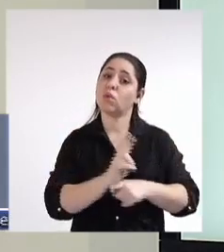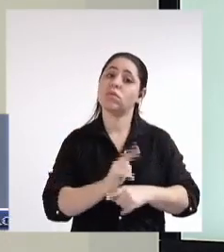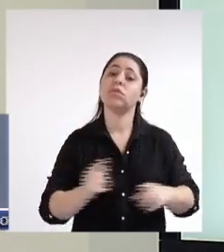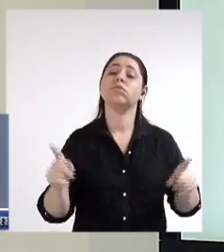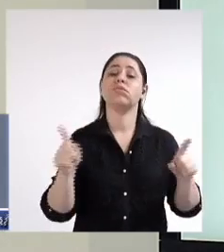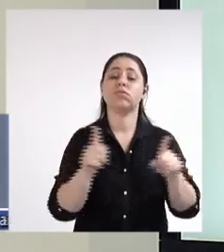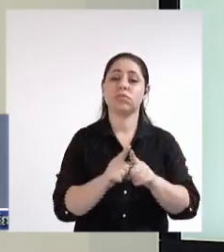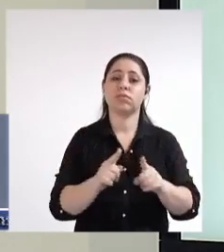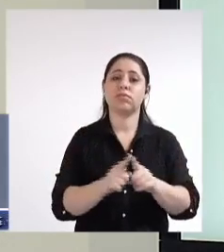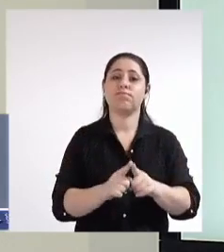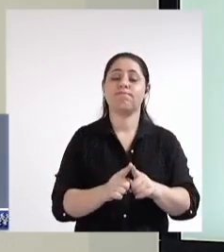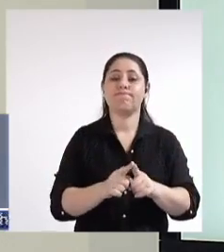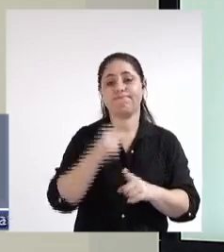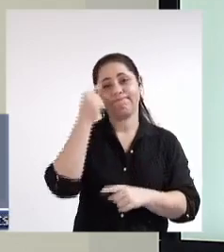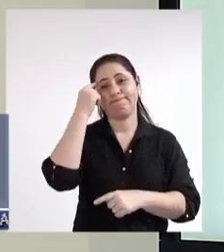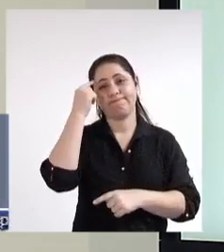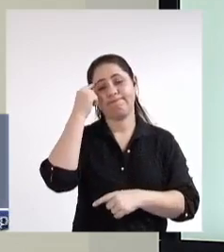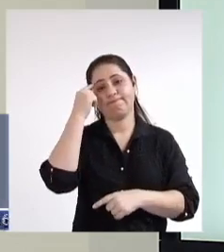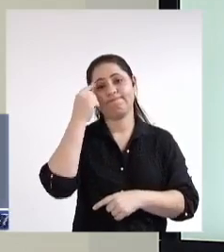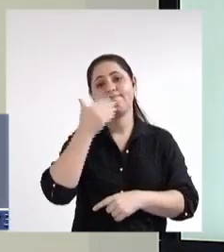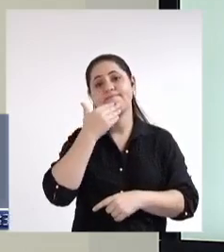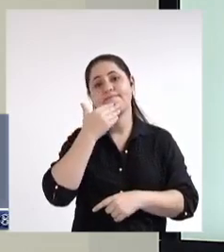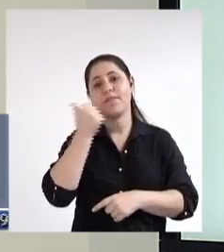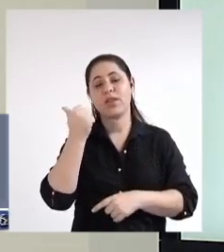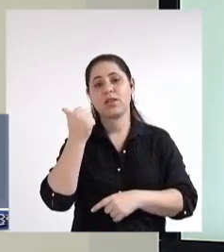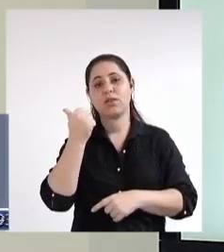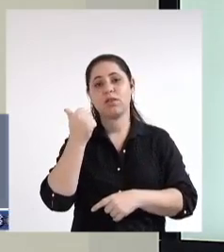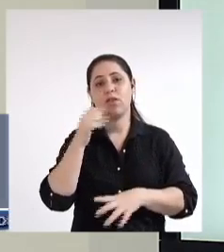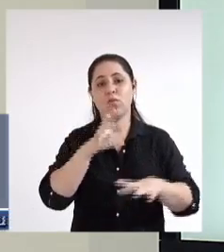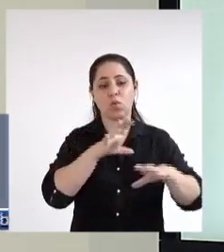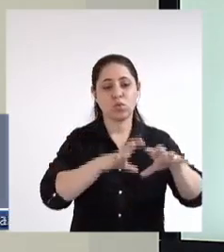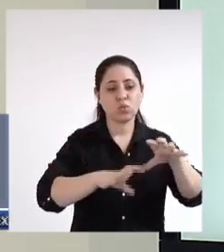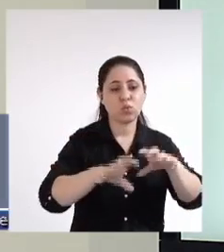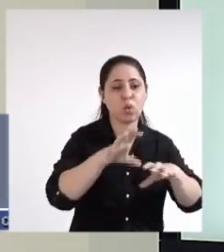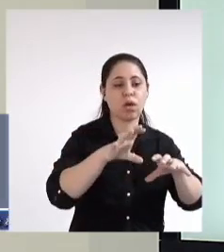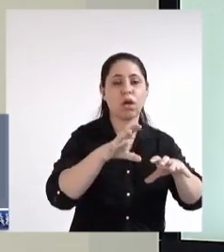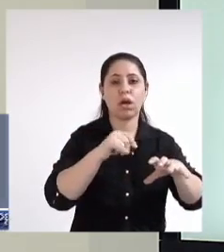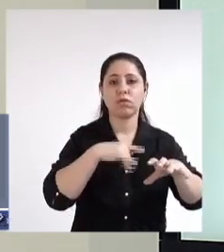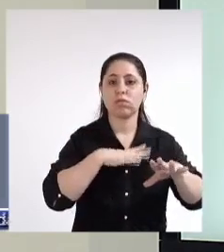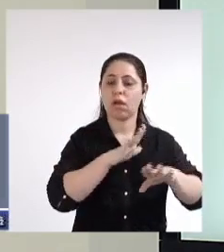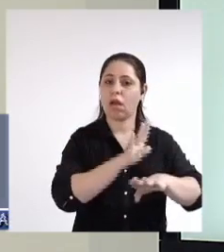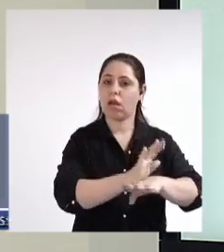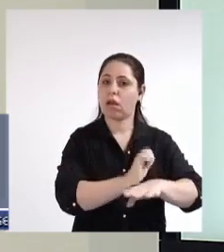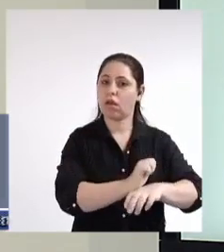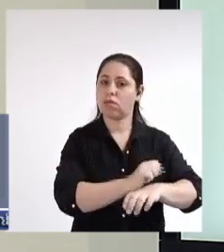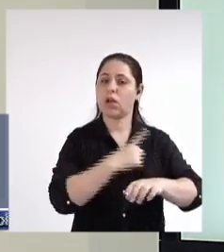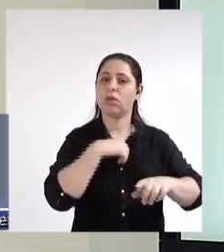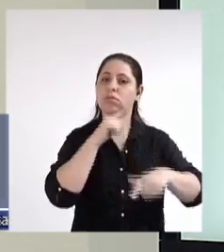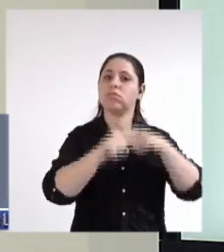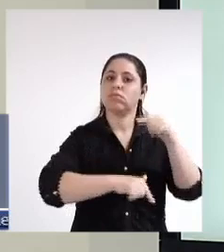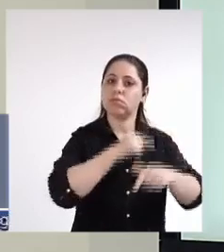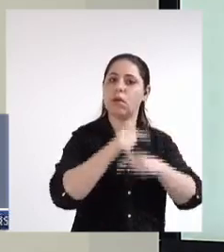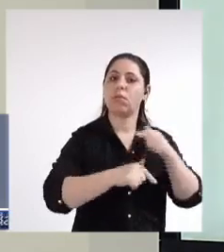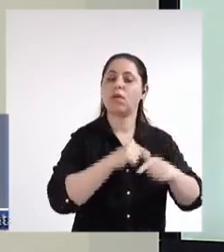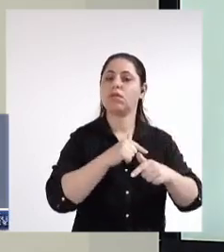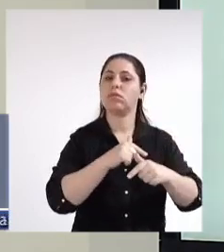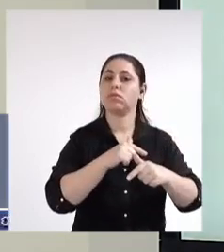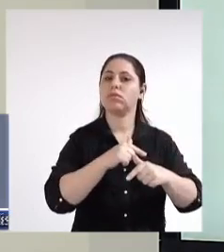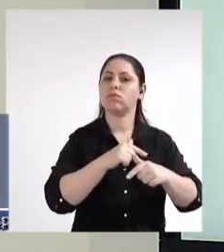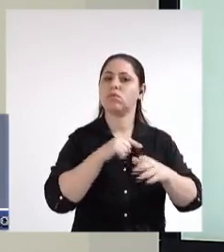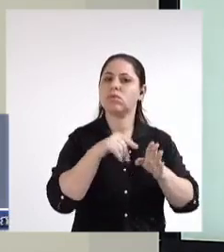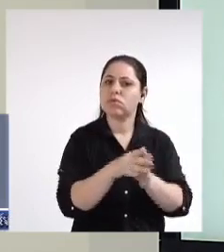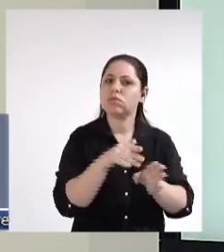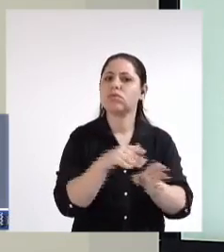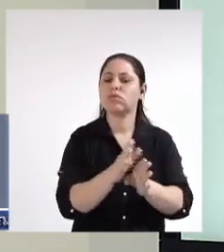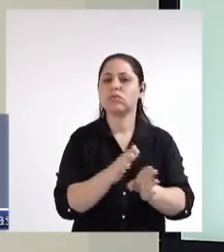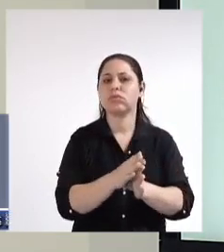né então nós achamos por bem tratar como a zona de amortecimento onde nós pudéssemos fazer um trabalho de educação ambiental mais forte para quem visita o parque